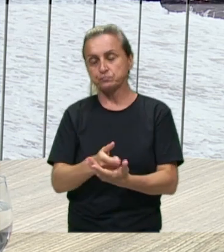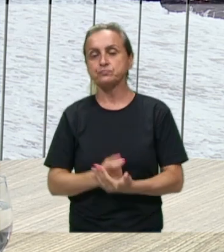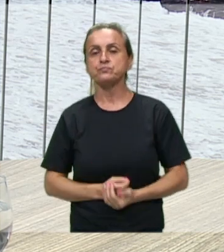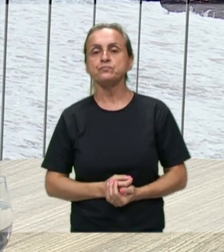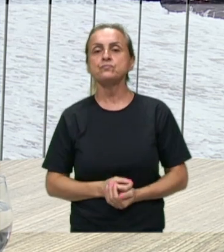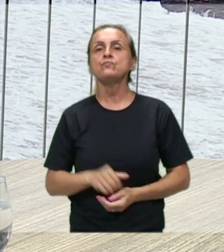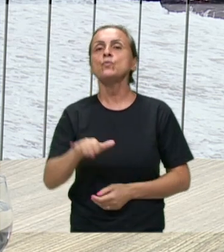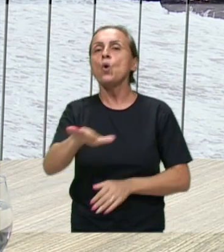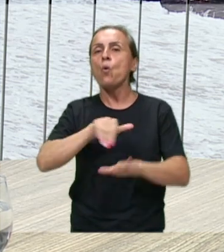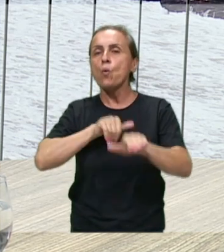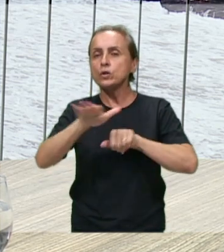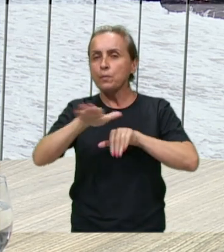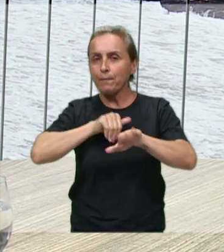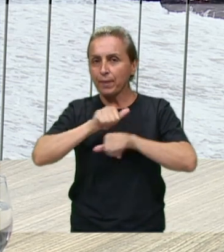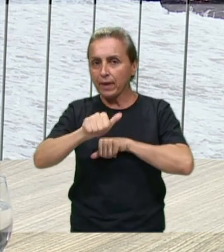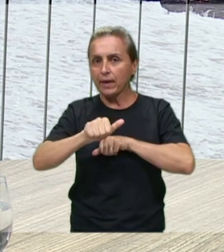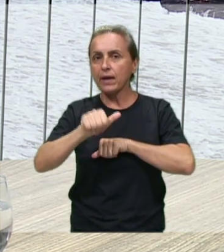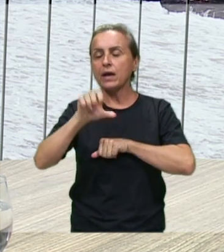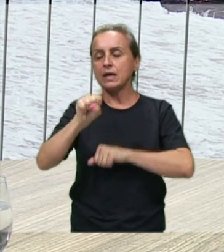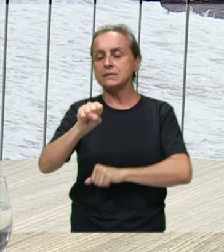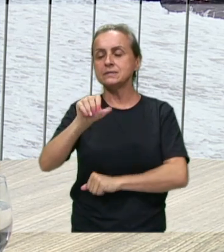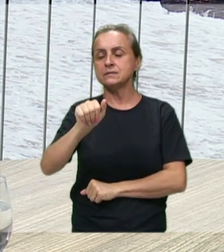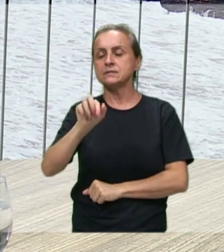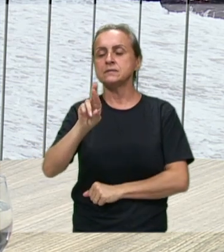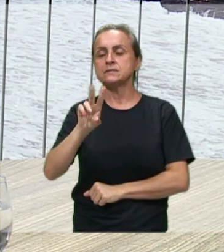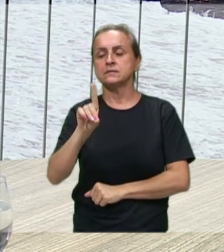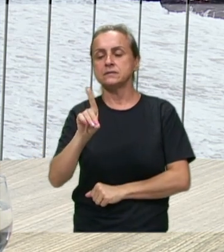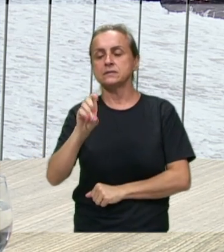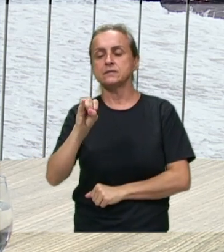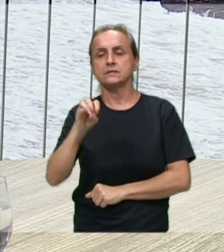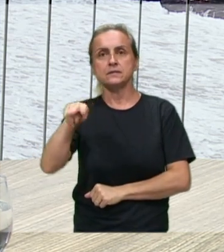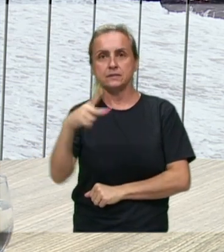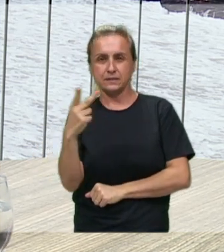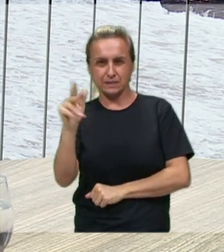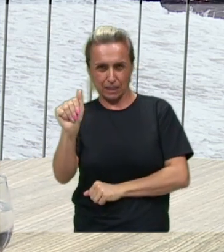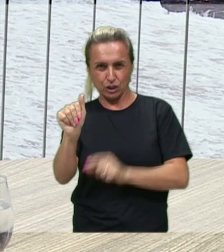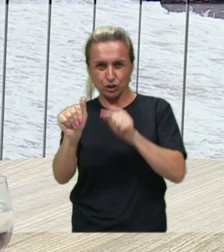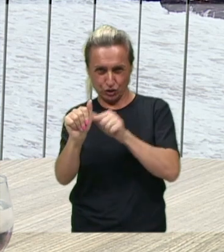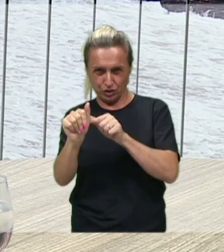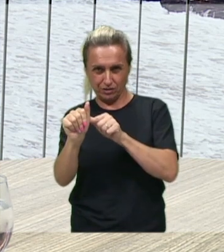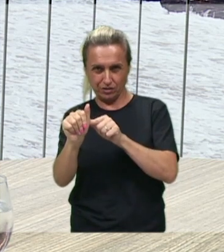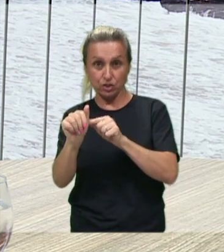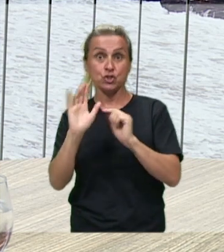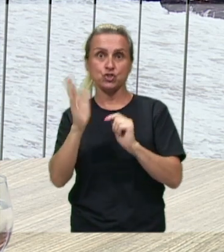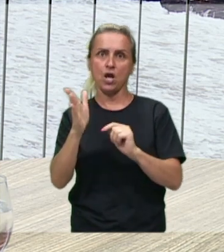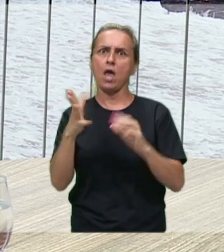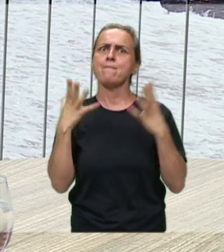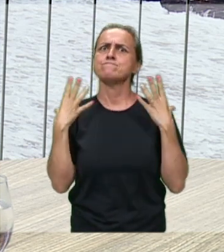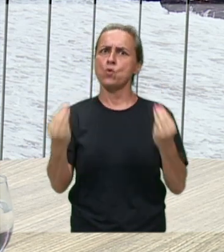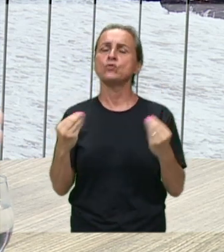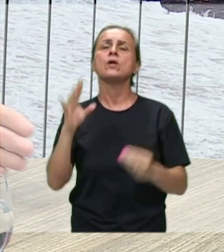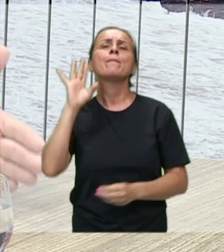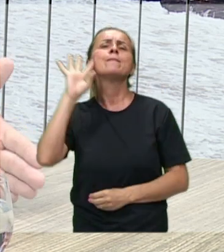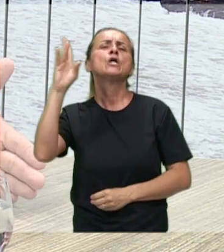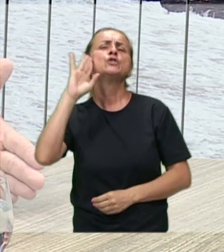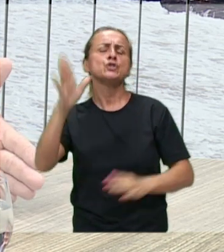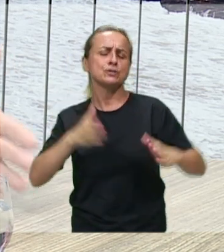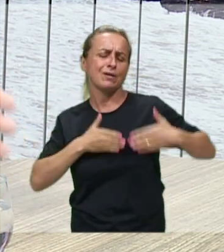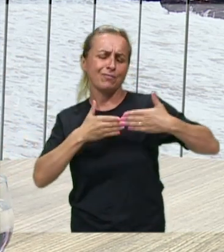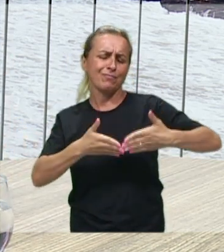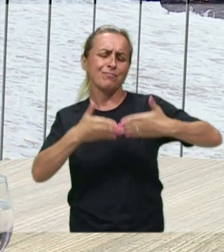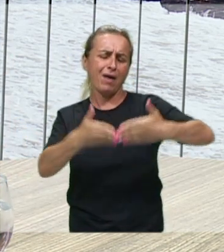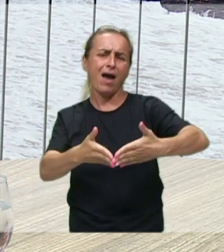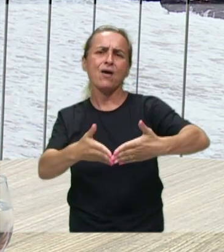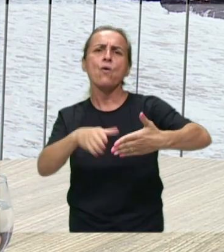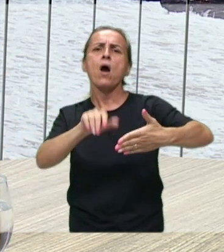mais sardinha, ou seja, 90% de sardinha é uma coisa mistura que vem no meio. Agora imagine um barco de arrasto, que são parelhas,